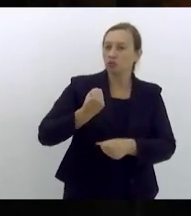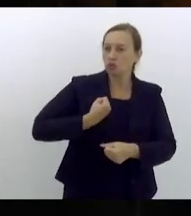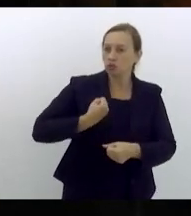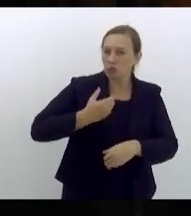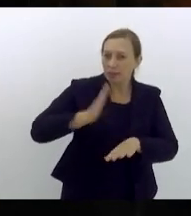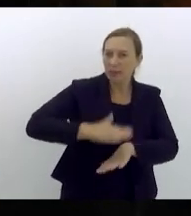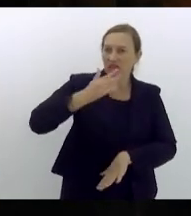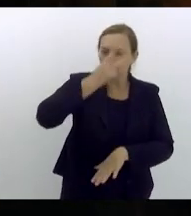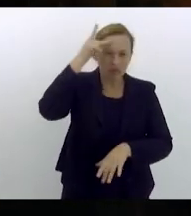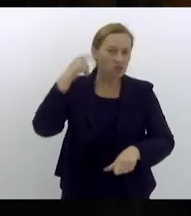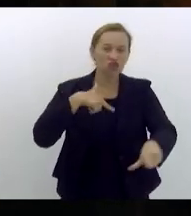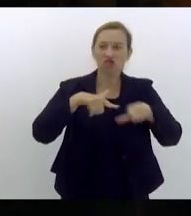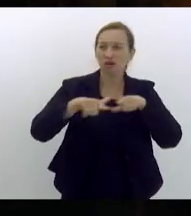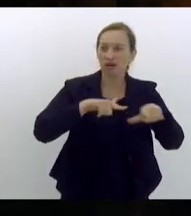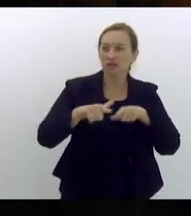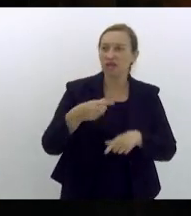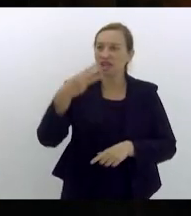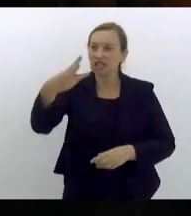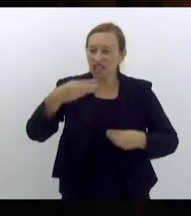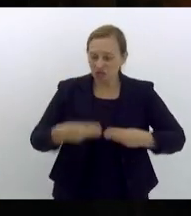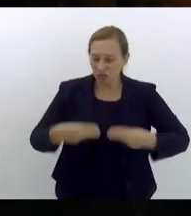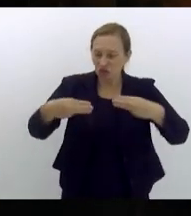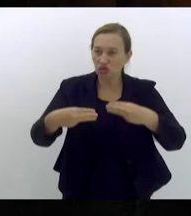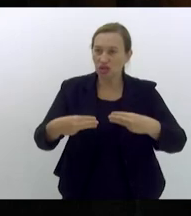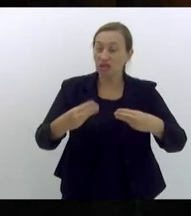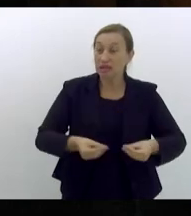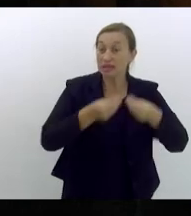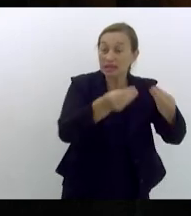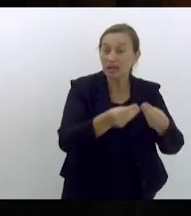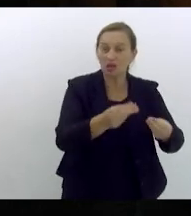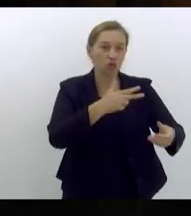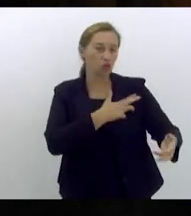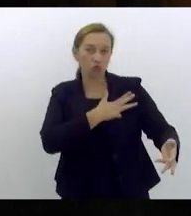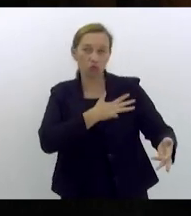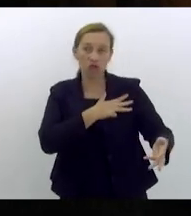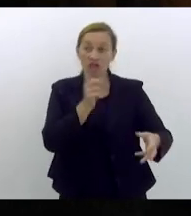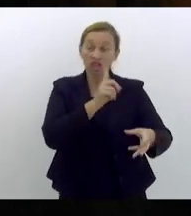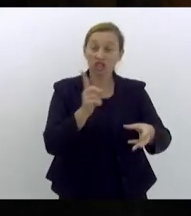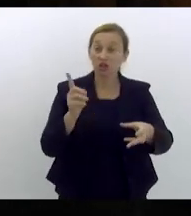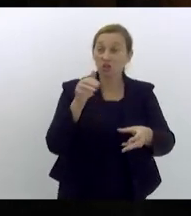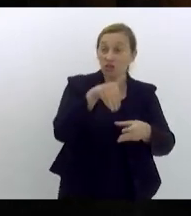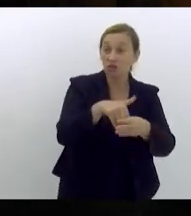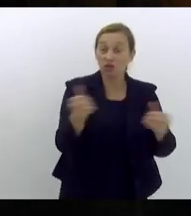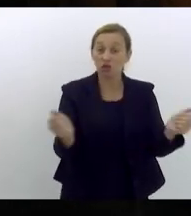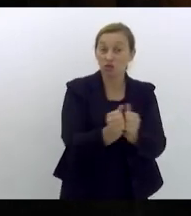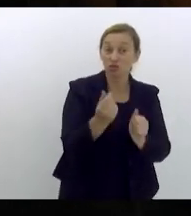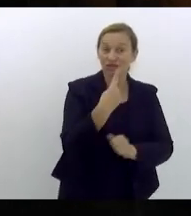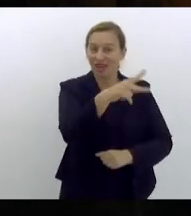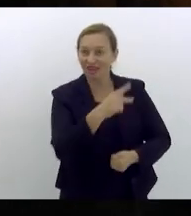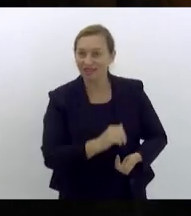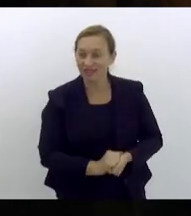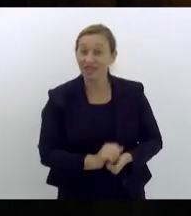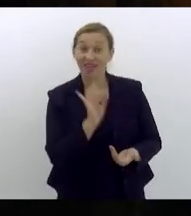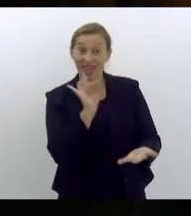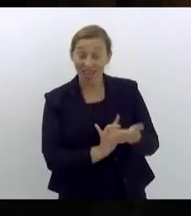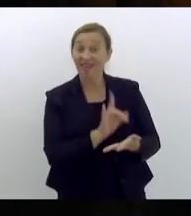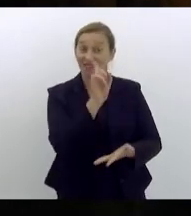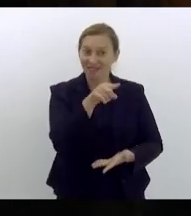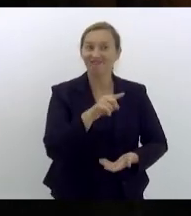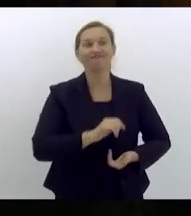tem partido lá que tem três Ministérios que o Lula deu e não vota com ele Essa é a